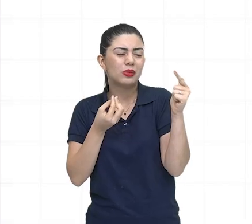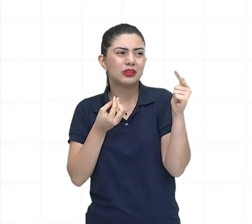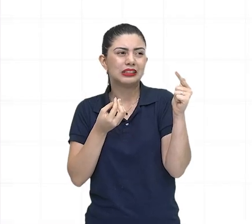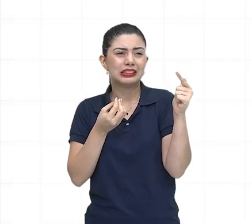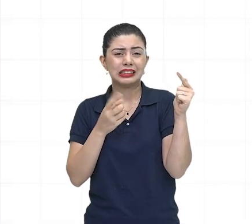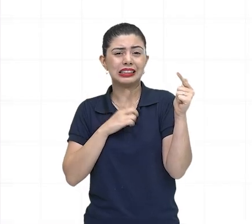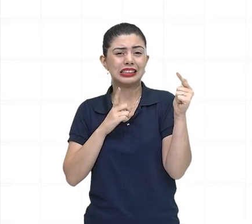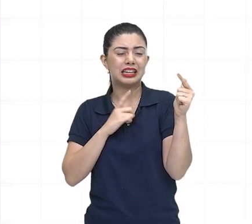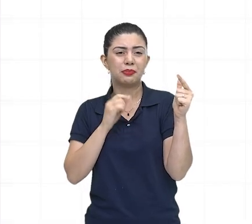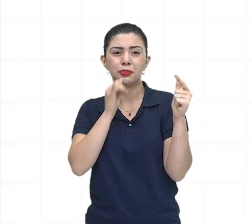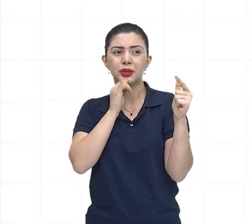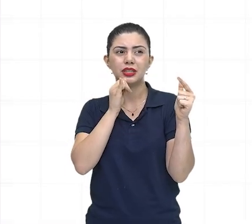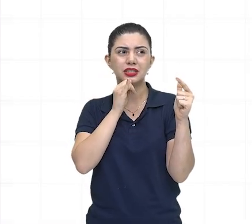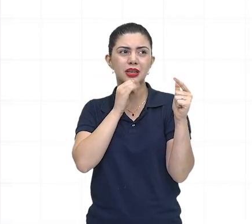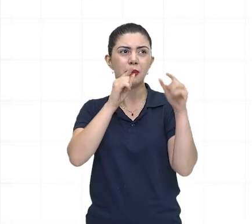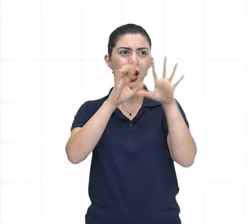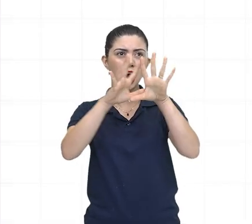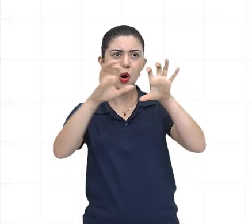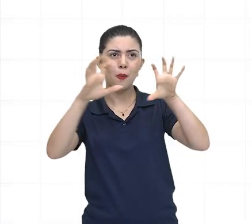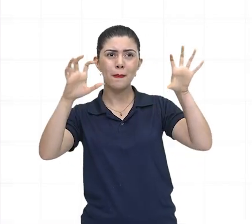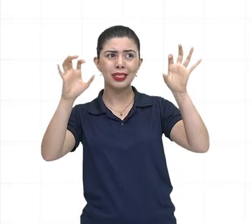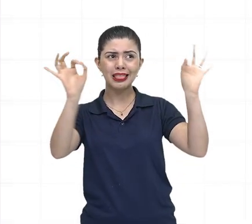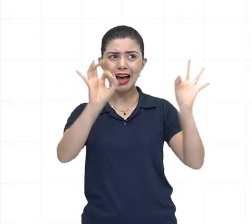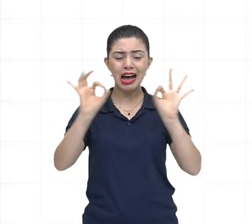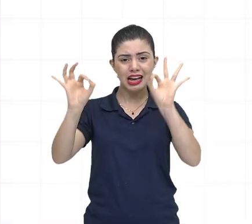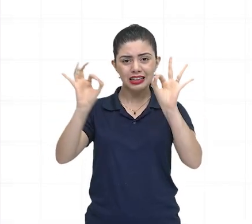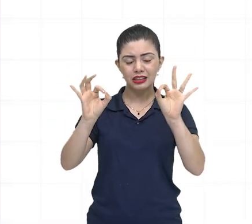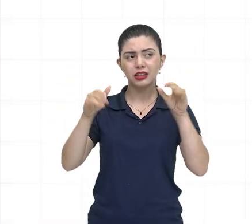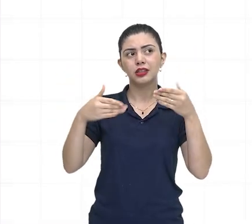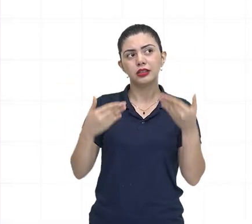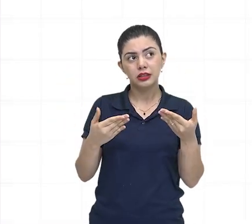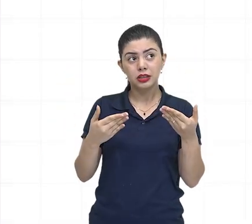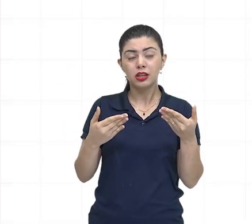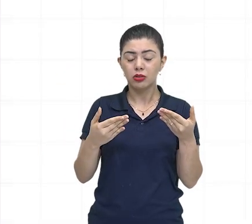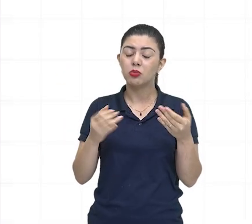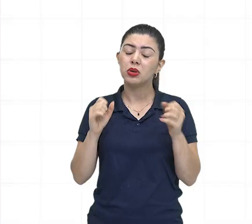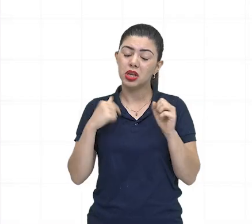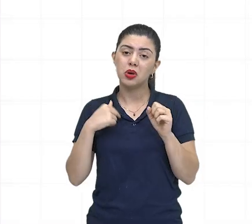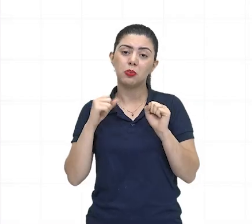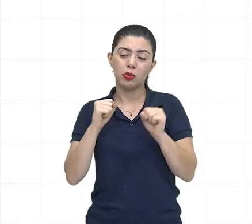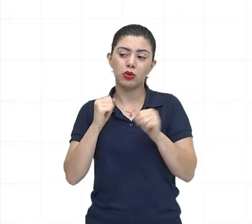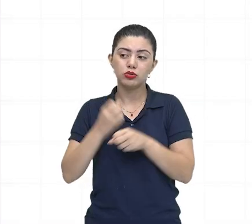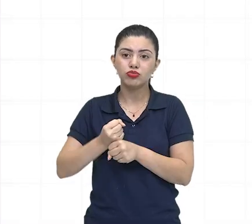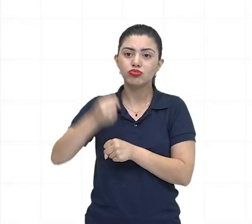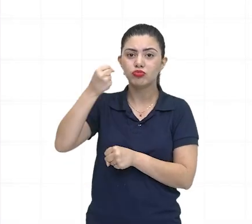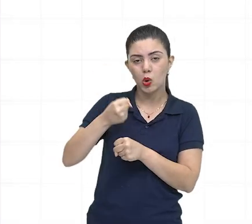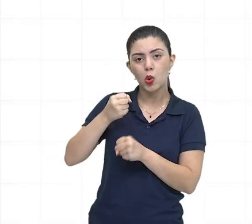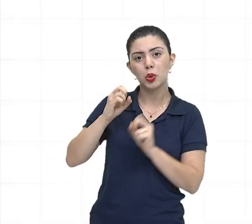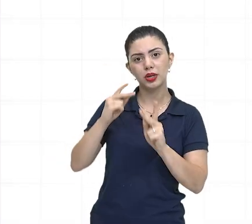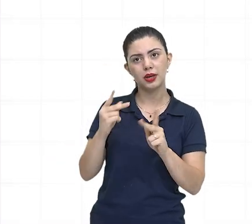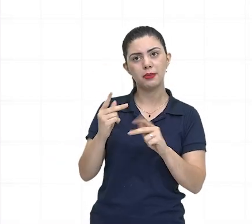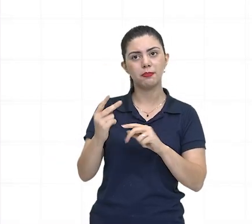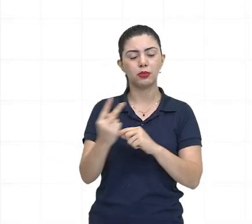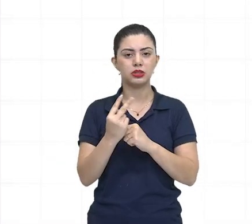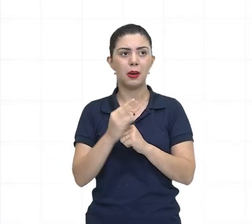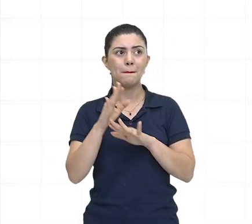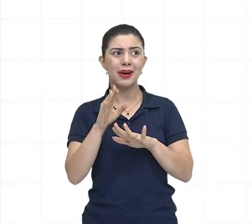céu de brigadeiro, é aquele que não tem nenhuma nuvem? Se sim, eu vou levar o guarda-chuva. Se